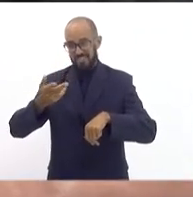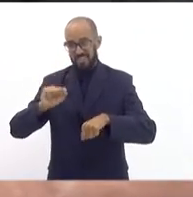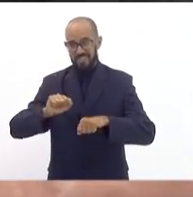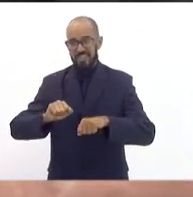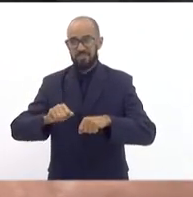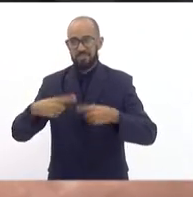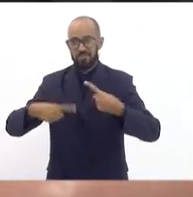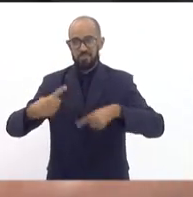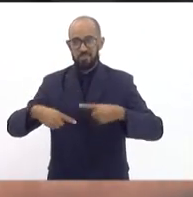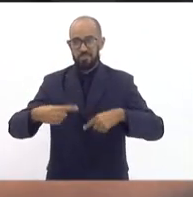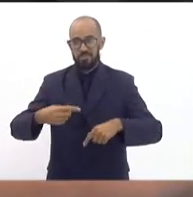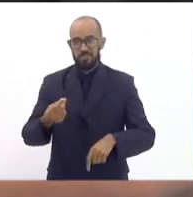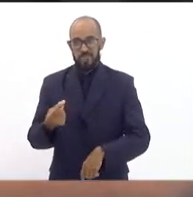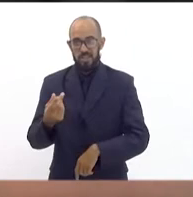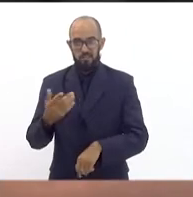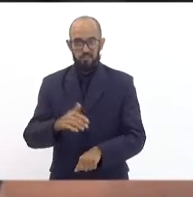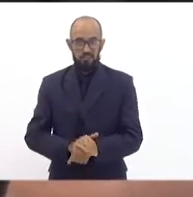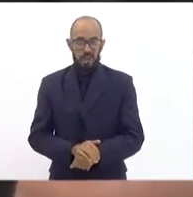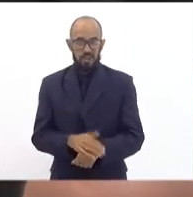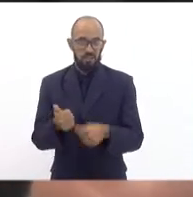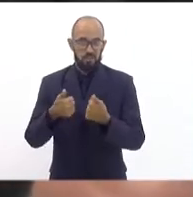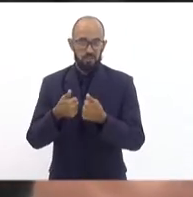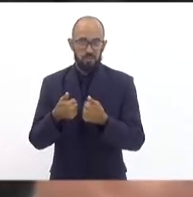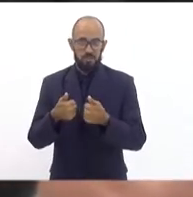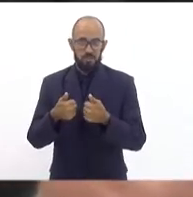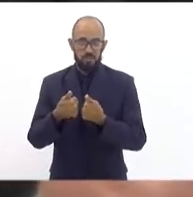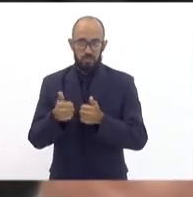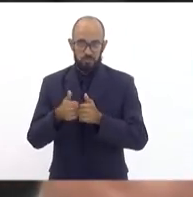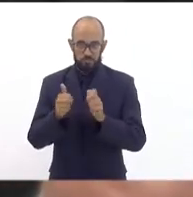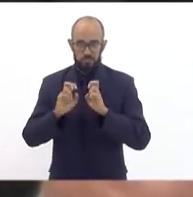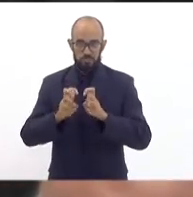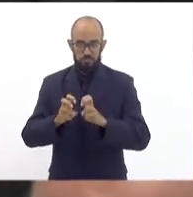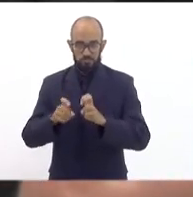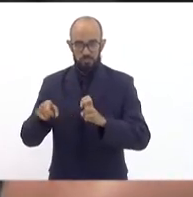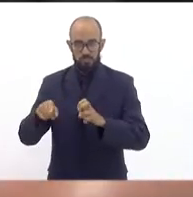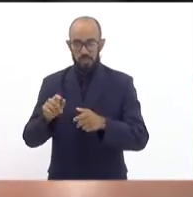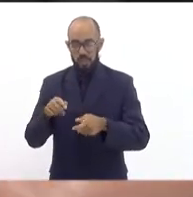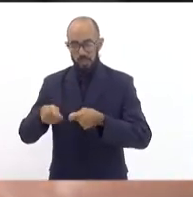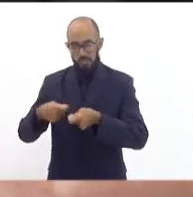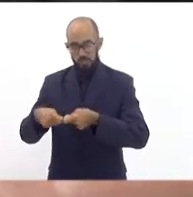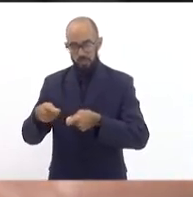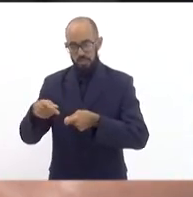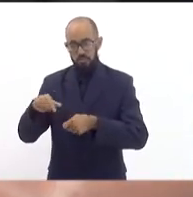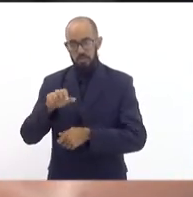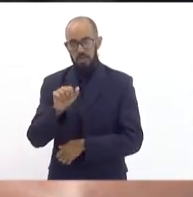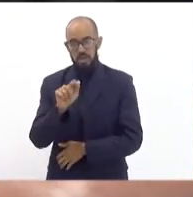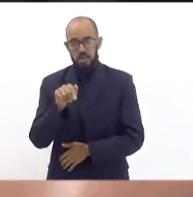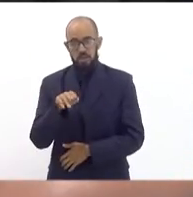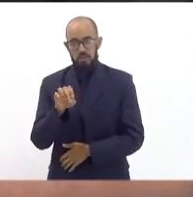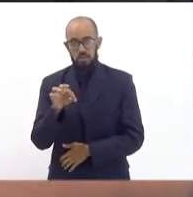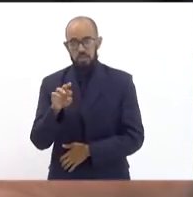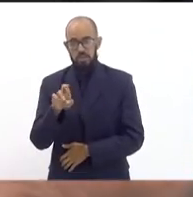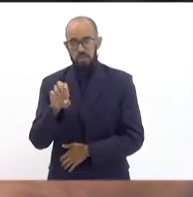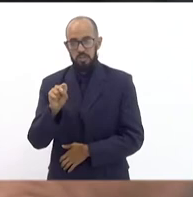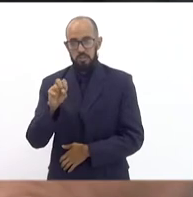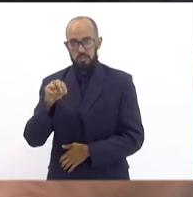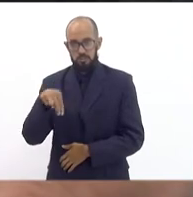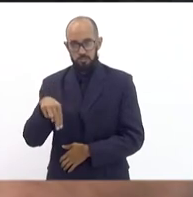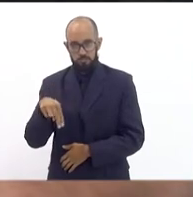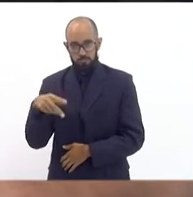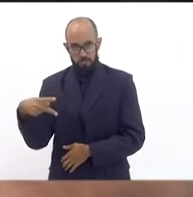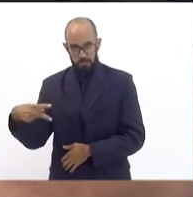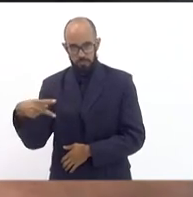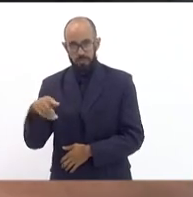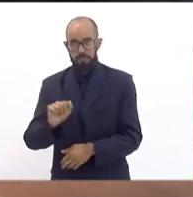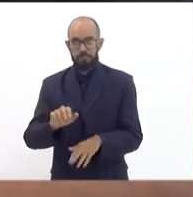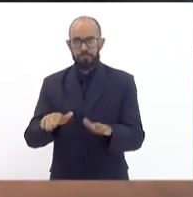política tarifária dos transportes concedidos, regulados pela Getransp. Então, eu queria lhe perguntar uma coisa. Voltando